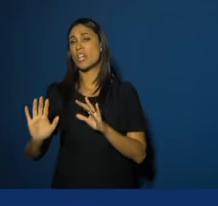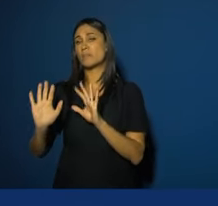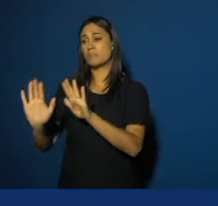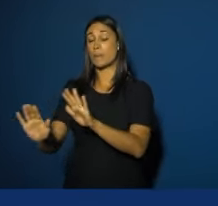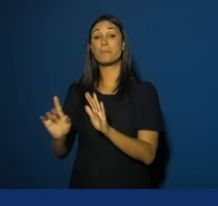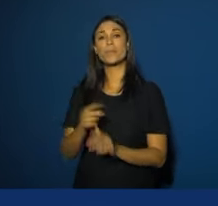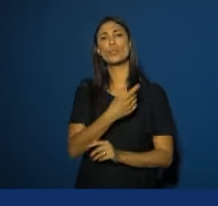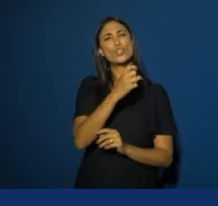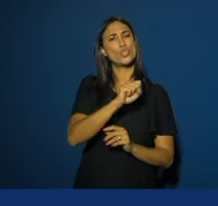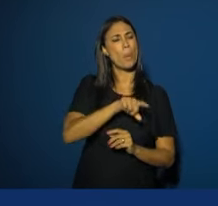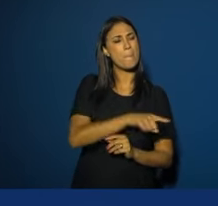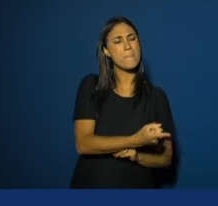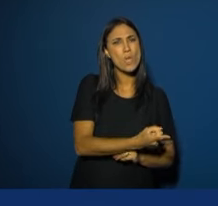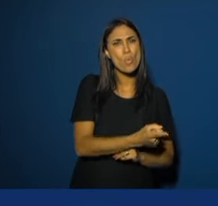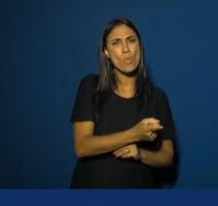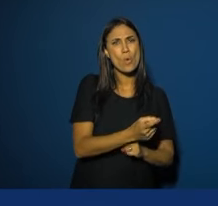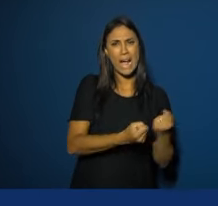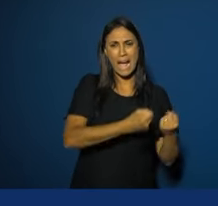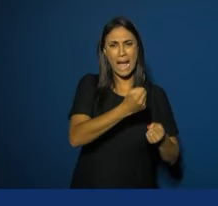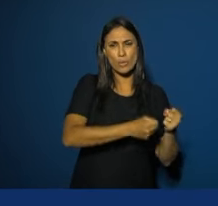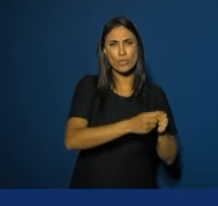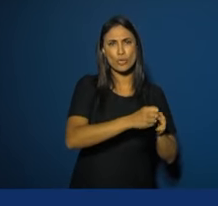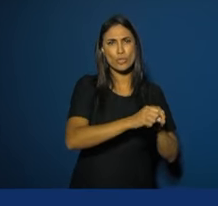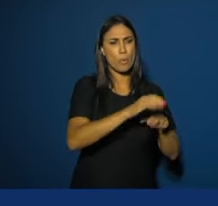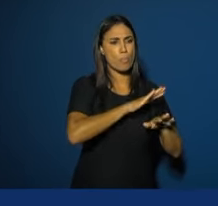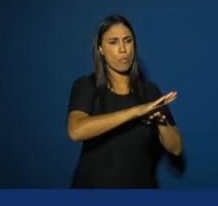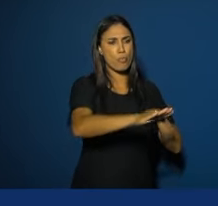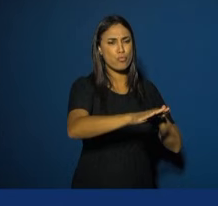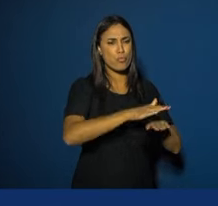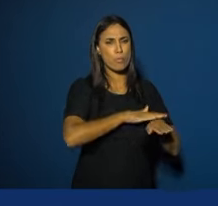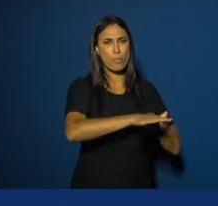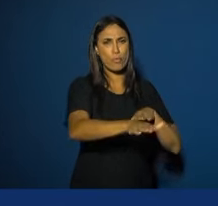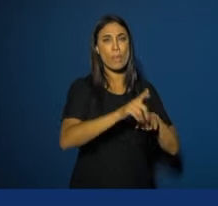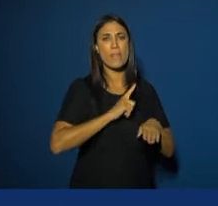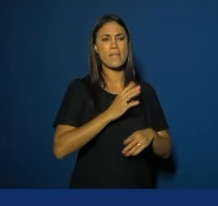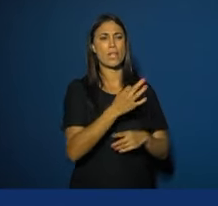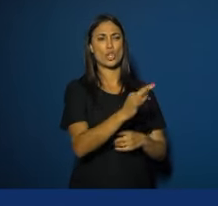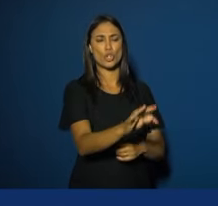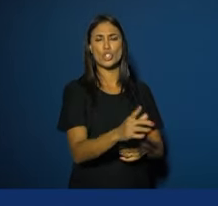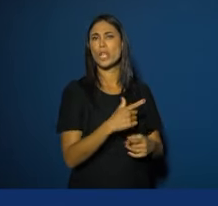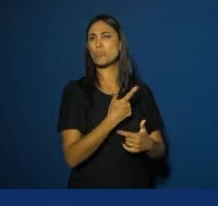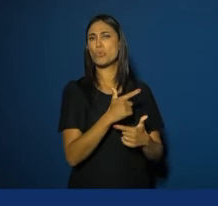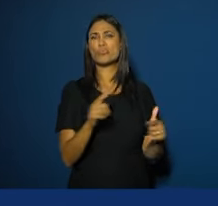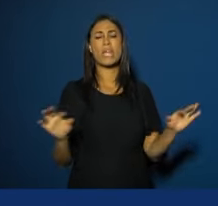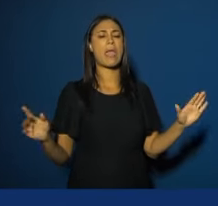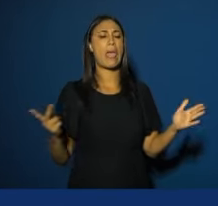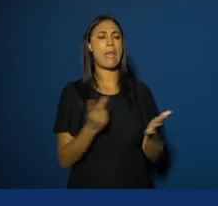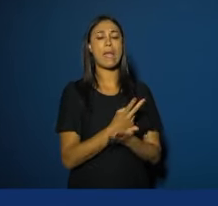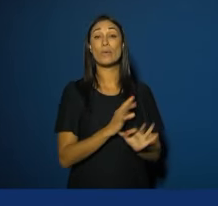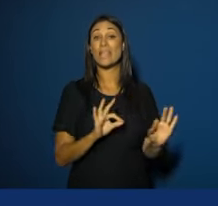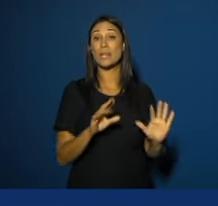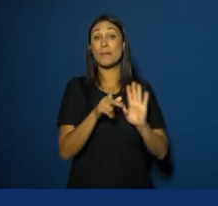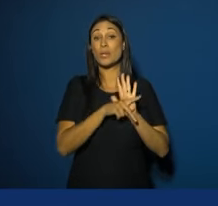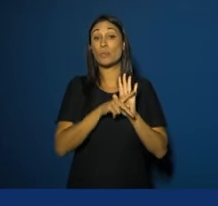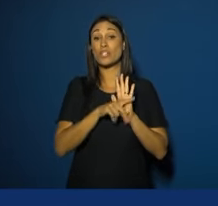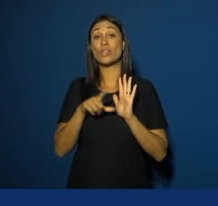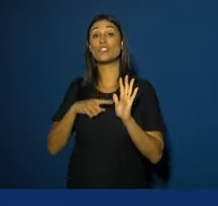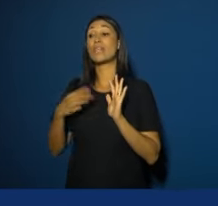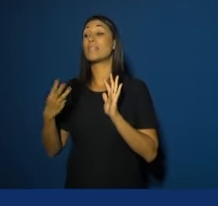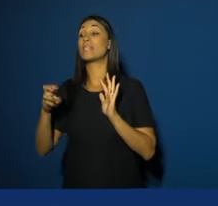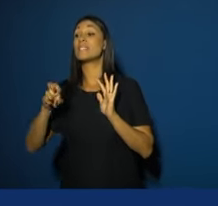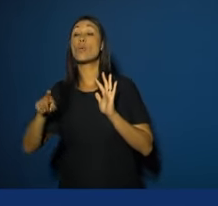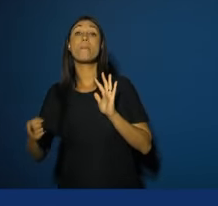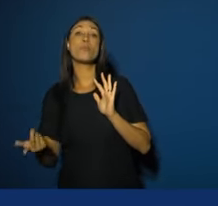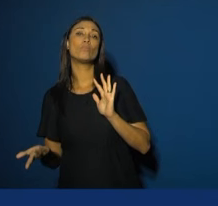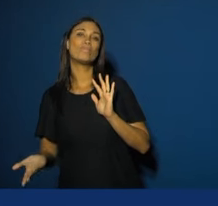aí 18.000 carros passam aqui olha aqui eu conto cada um tem tecnologia não tem erro agora só que no projeto tinha